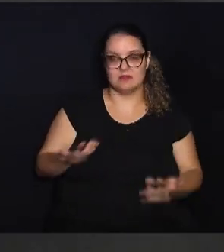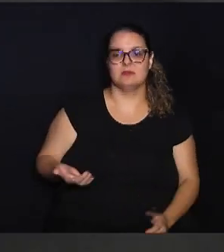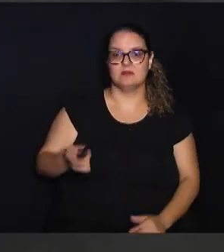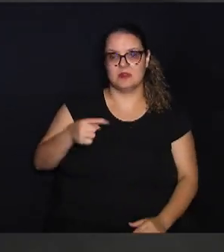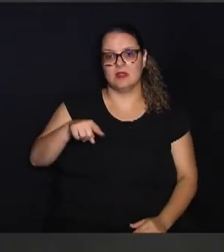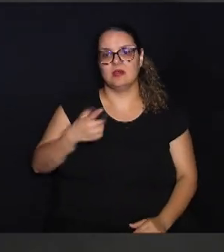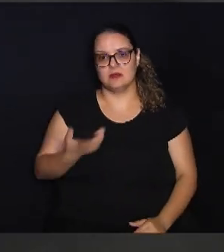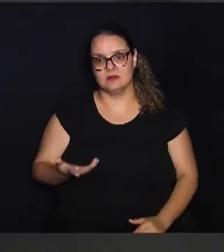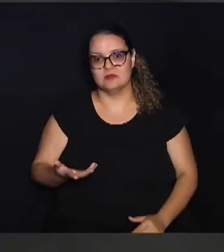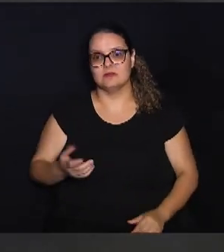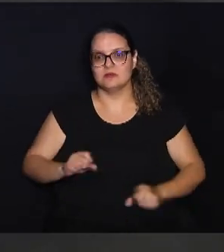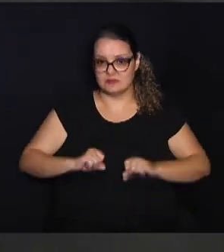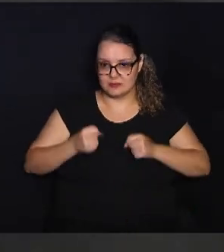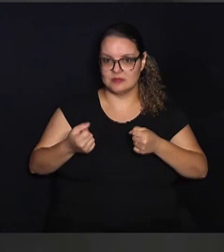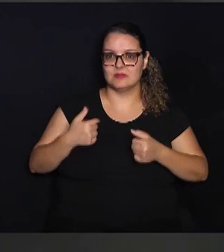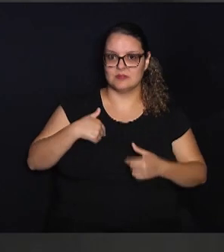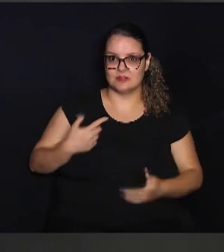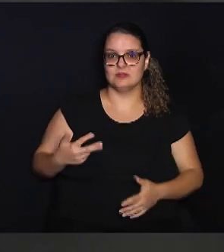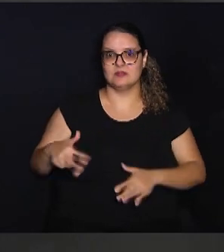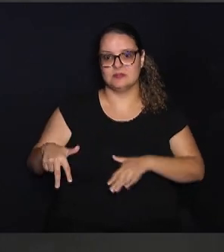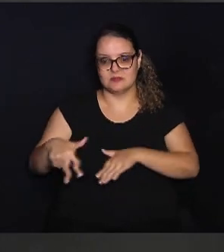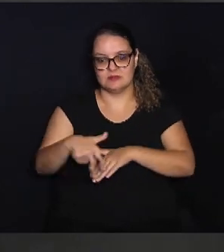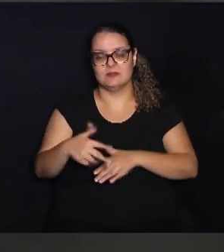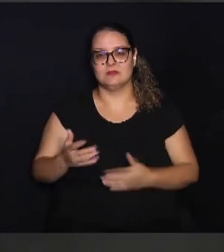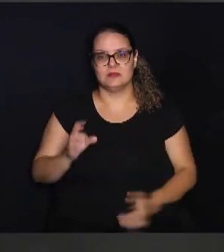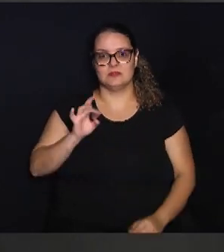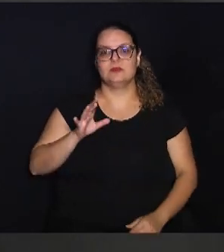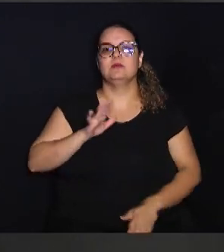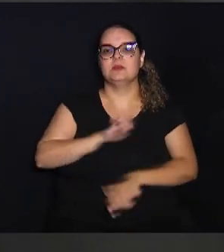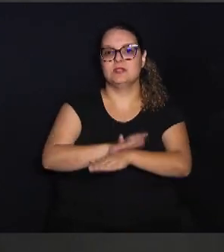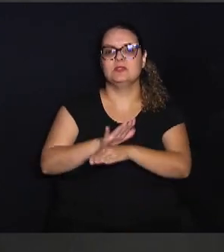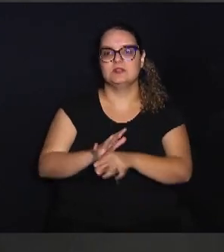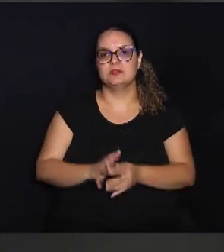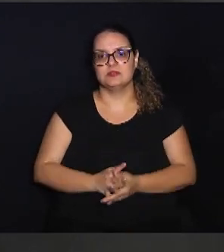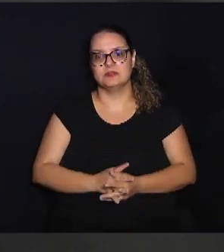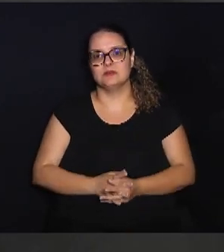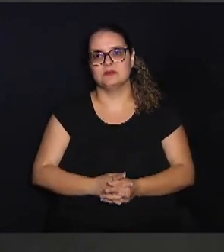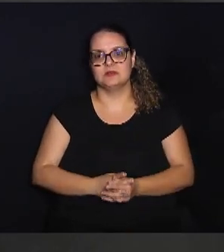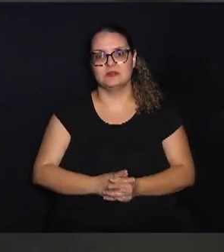possam dar o máximo deles e eu estou ali só para ajudar, né?